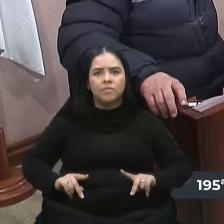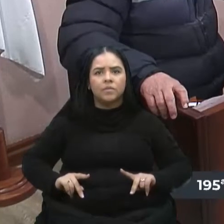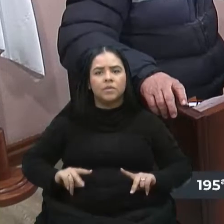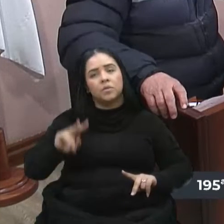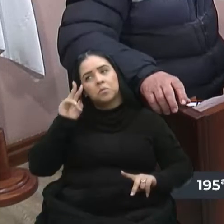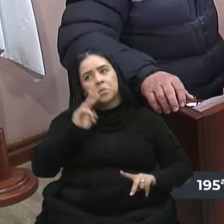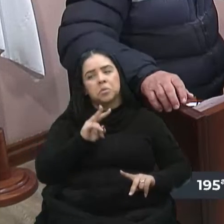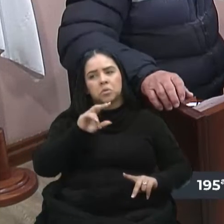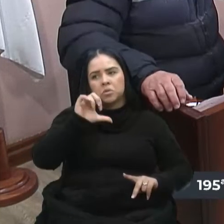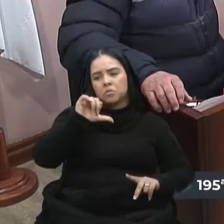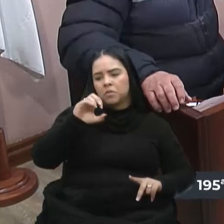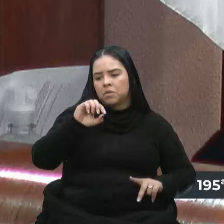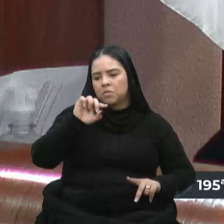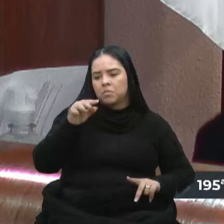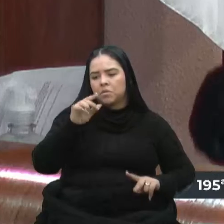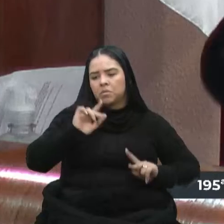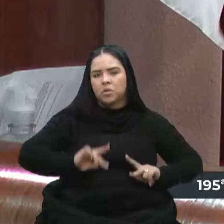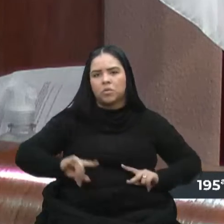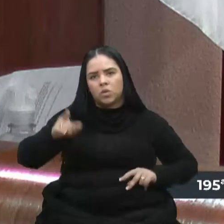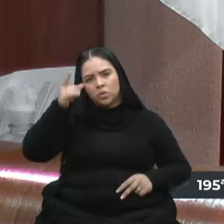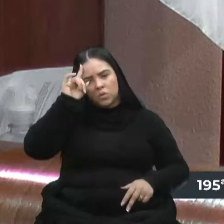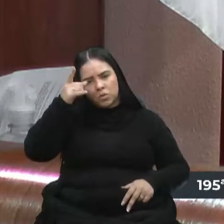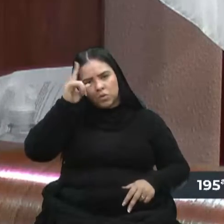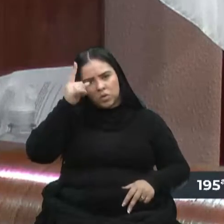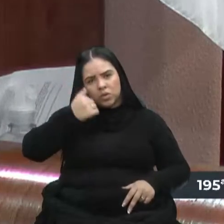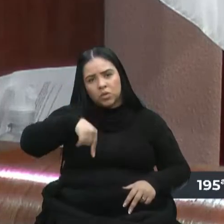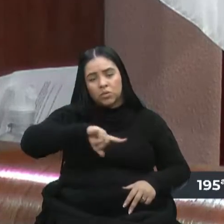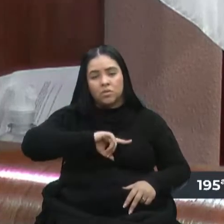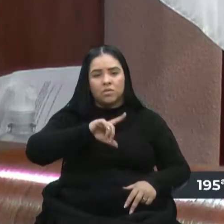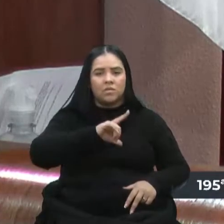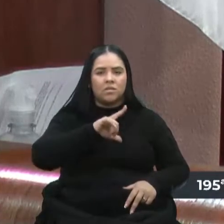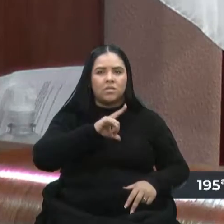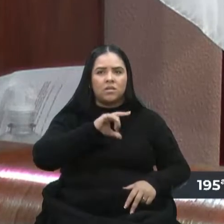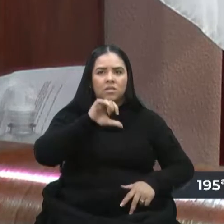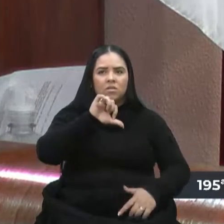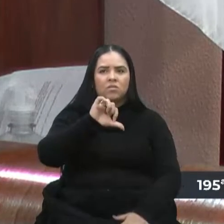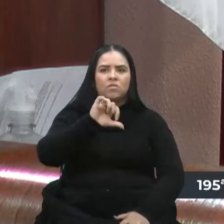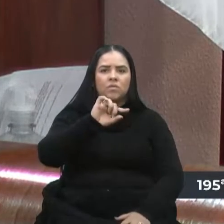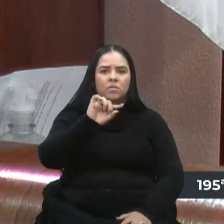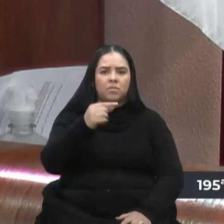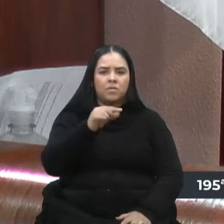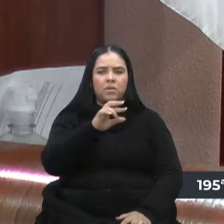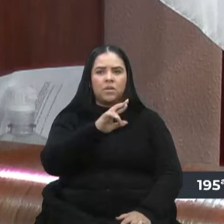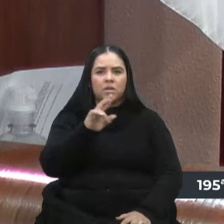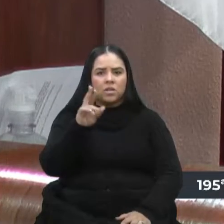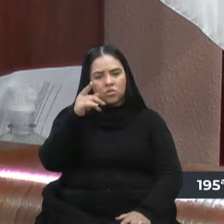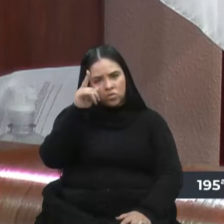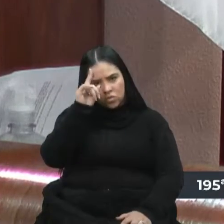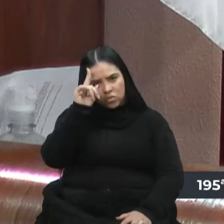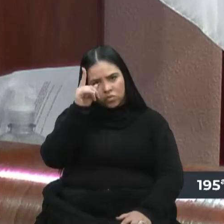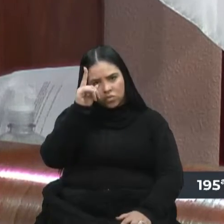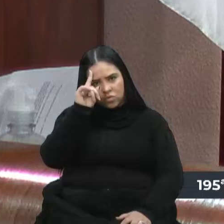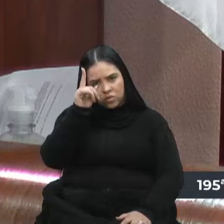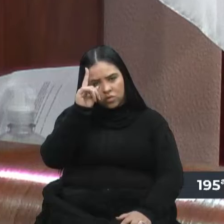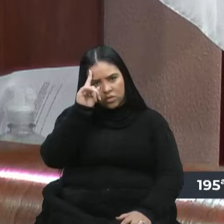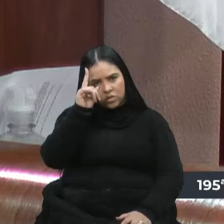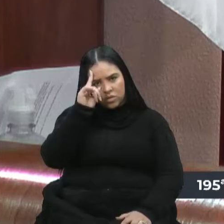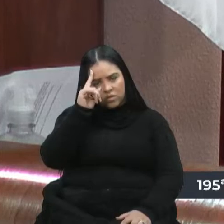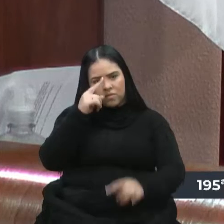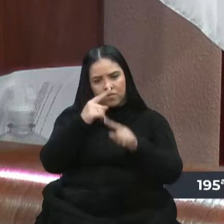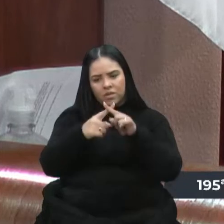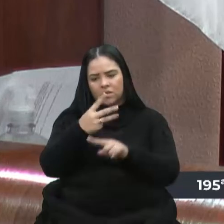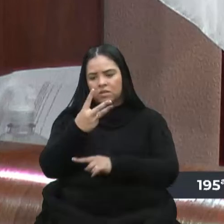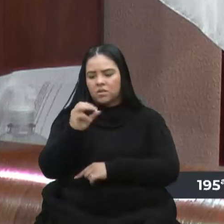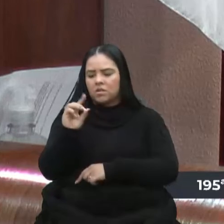90 mil usuários dia, nós temos 9 mil reais por dia, vezes